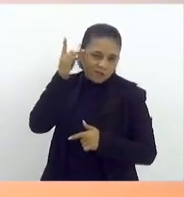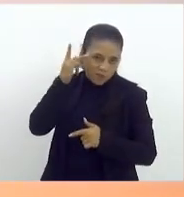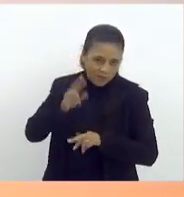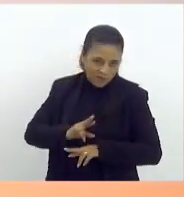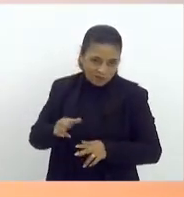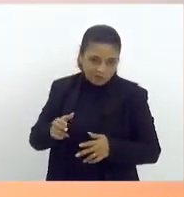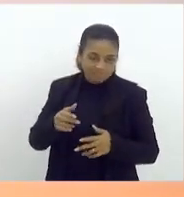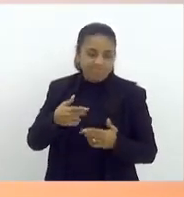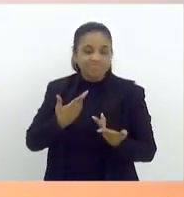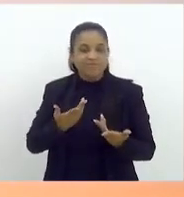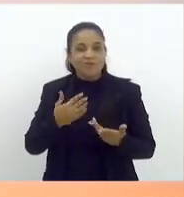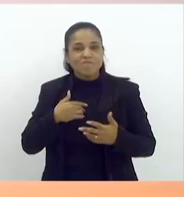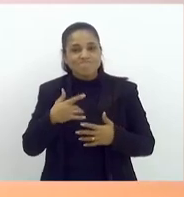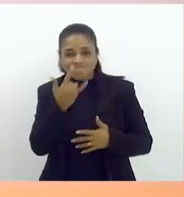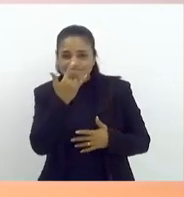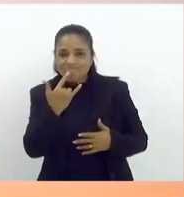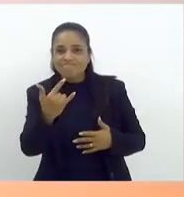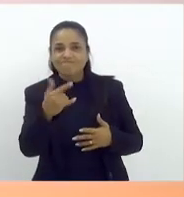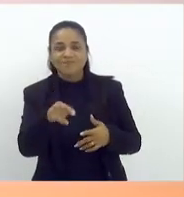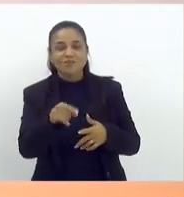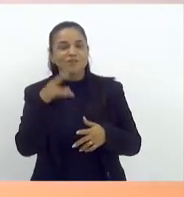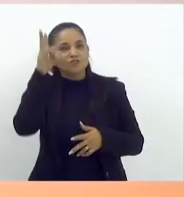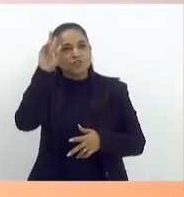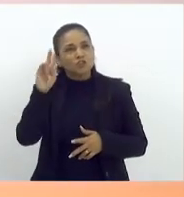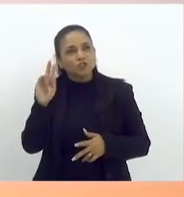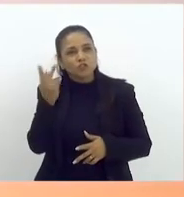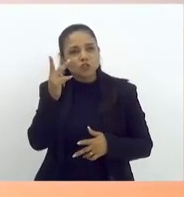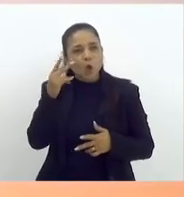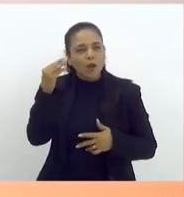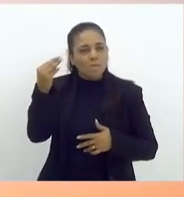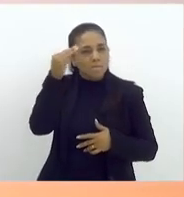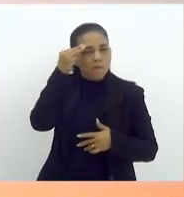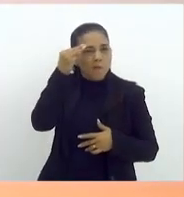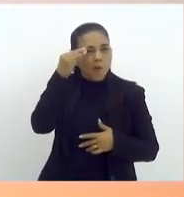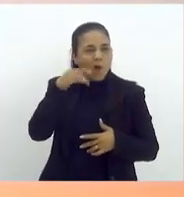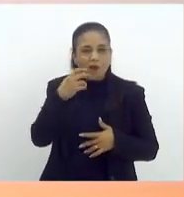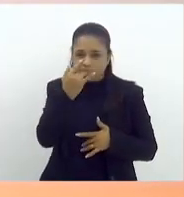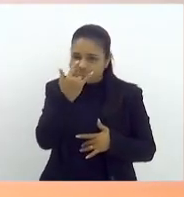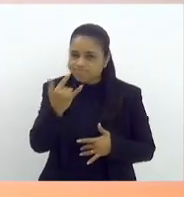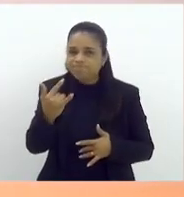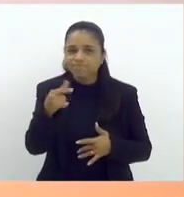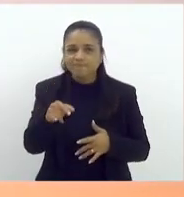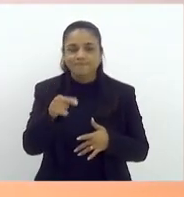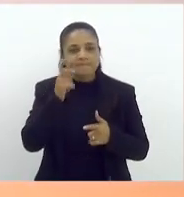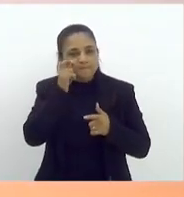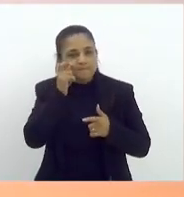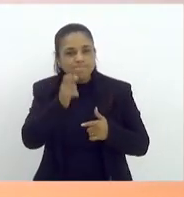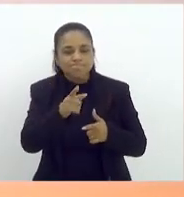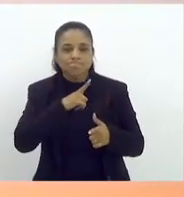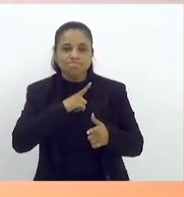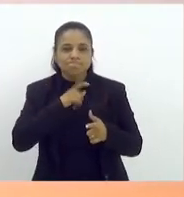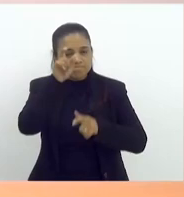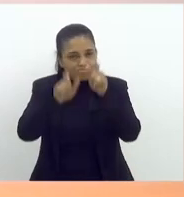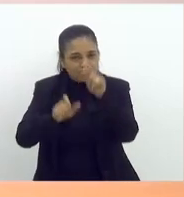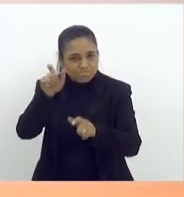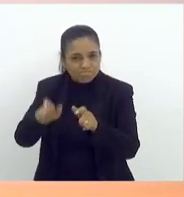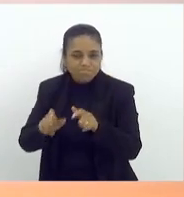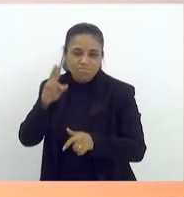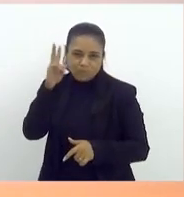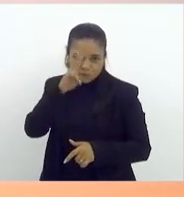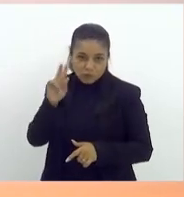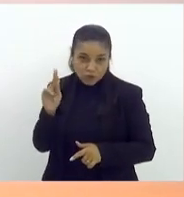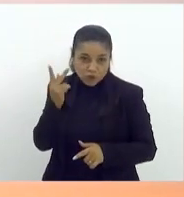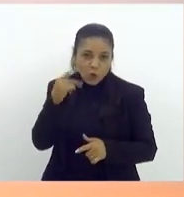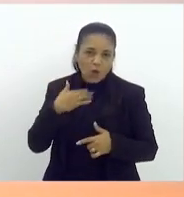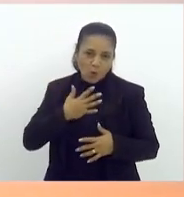sempre realmente me fascinou muito eu sou muito interessada pela história das coisas pela memória das coisas pela história das pessoas em si